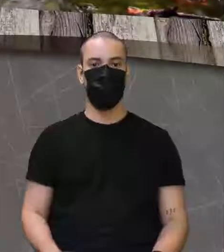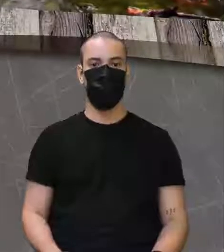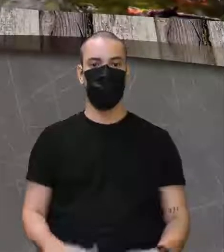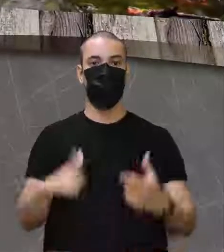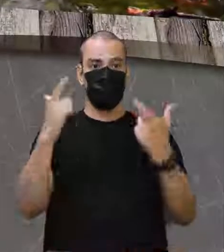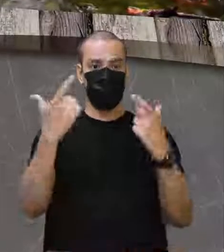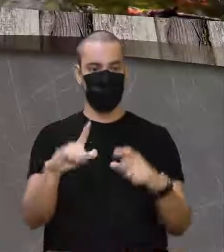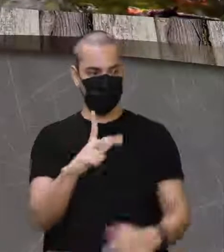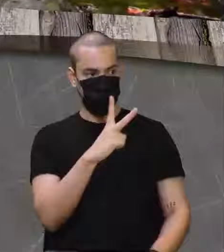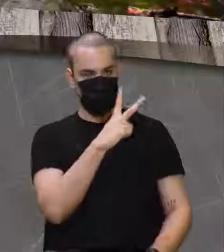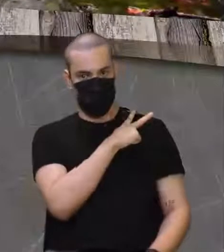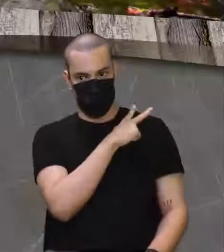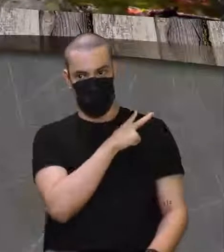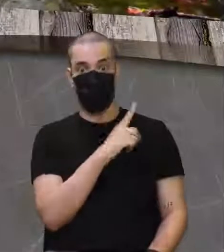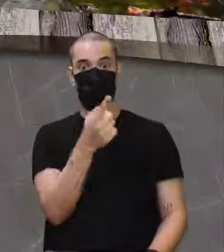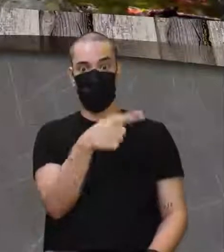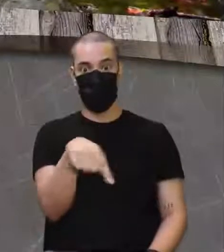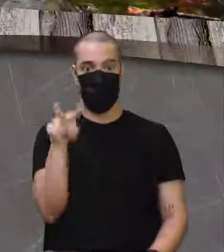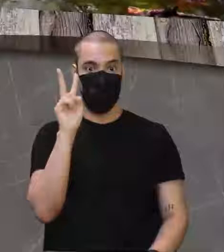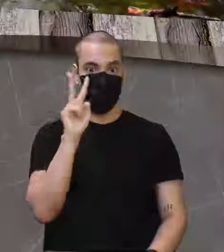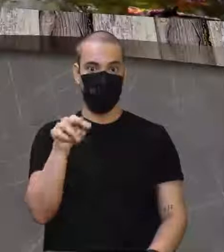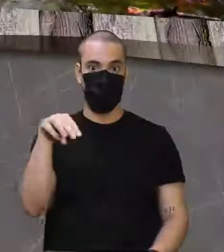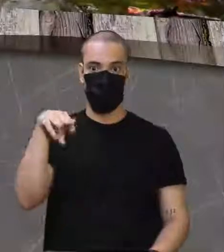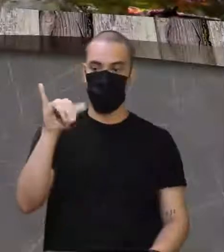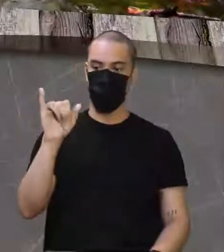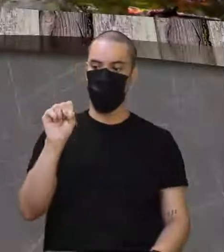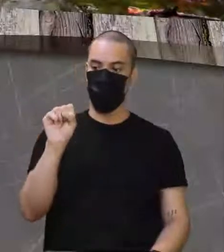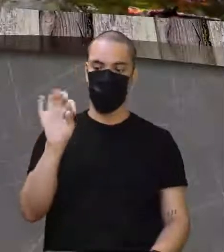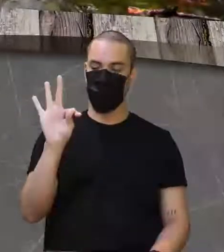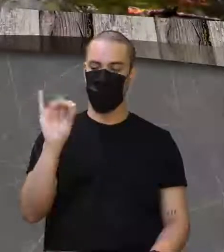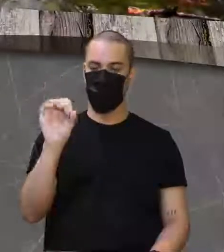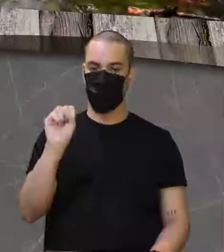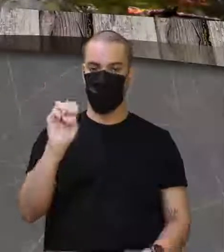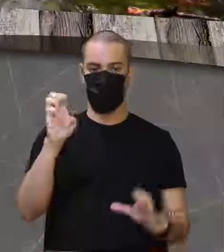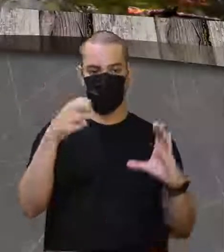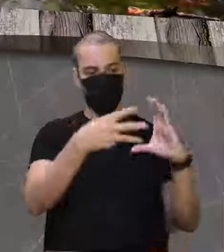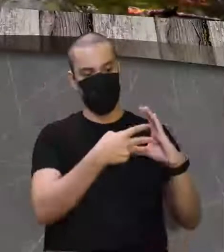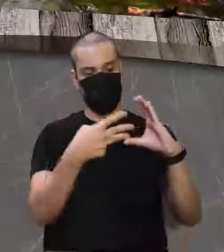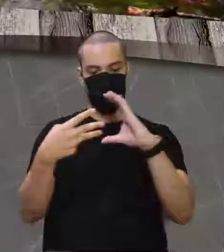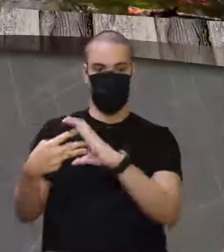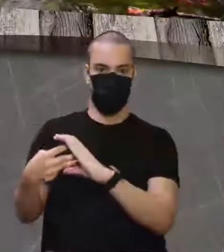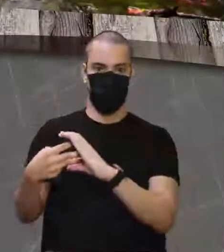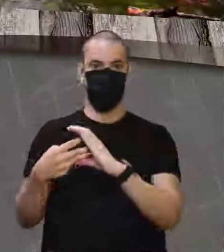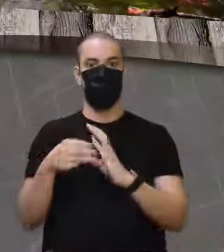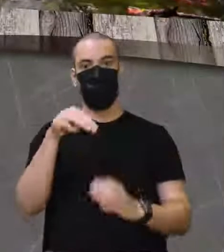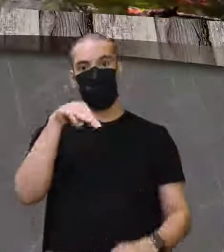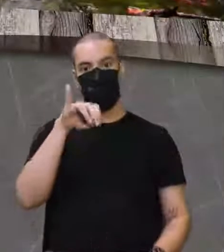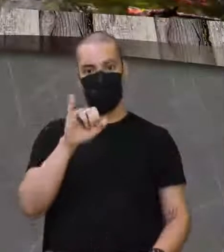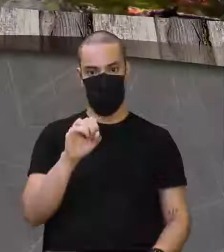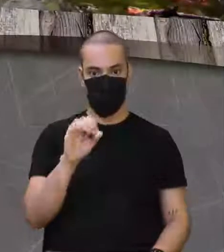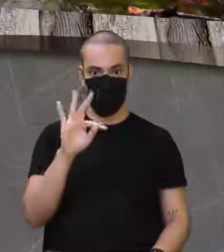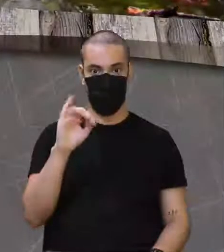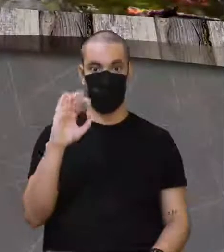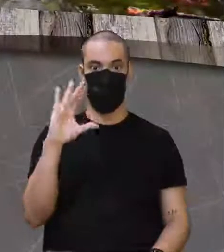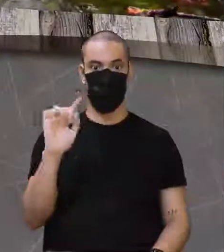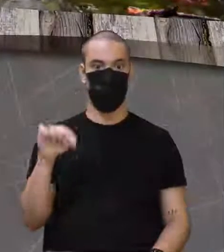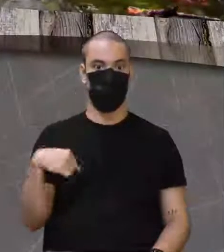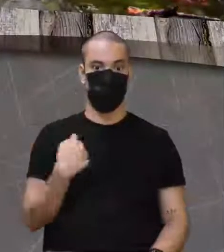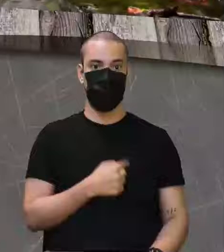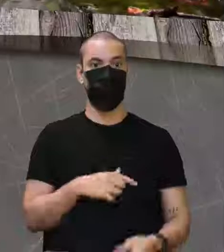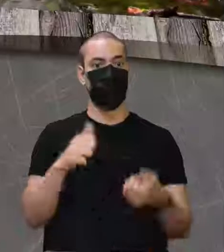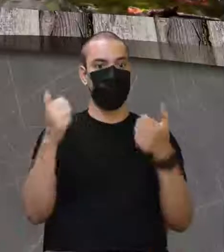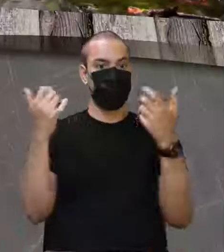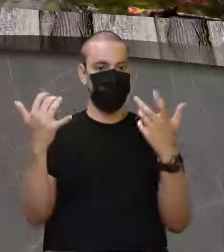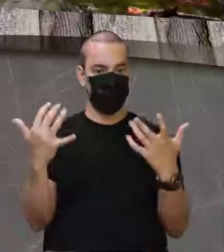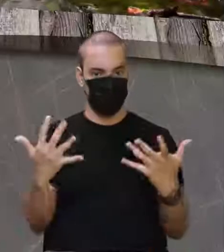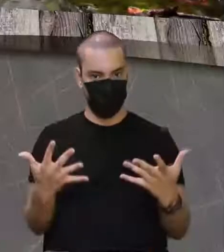no 2º ano, você viu ali o processo de mitose, divisão celular mitótica e meiótica. E a gente fala lá,